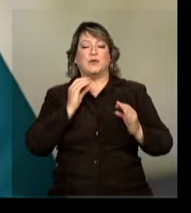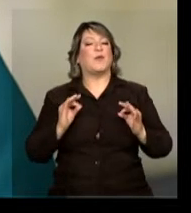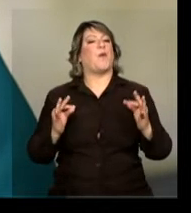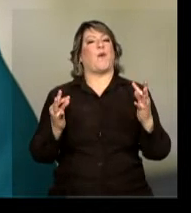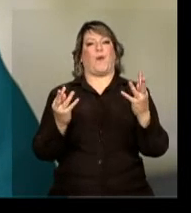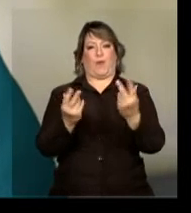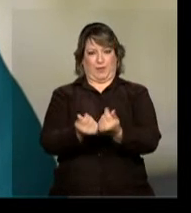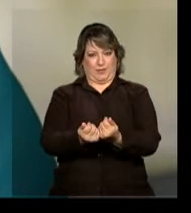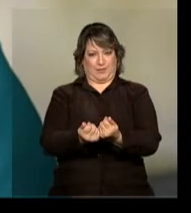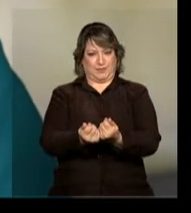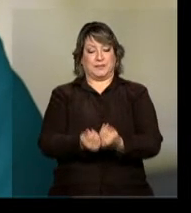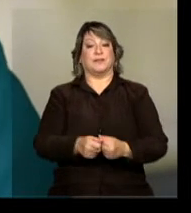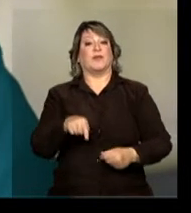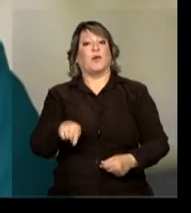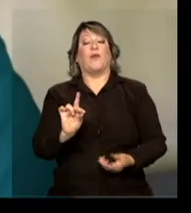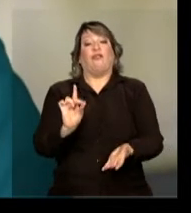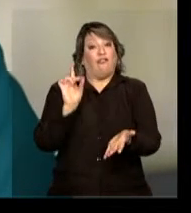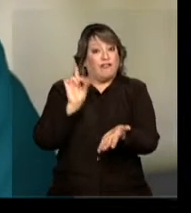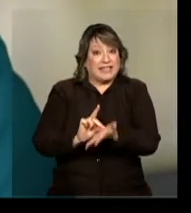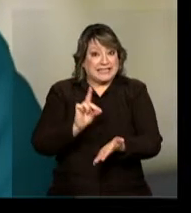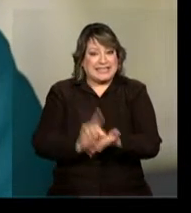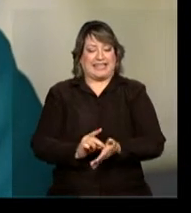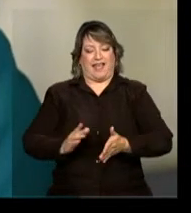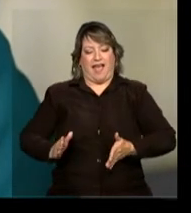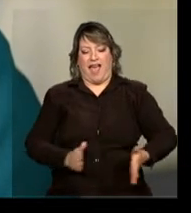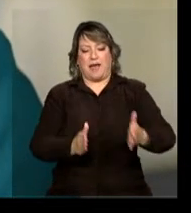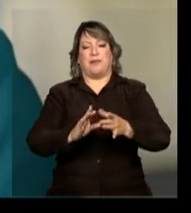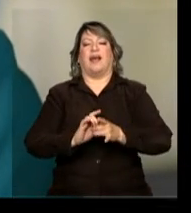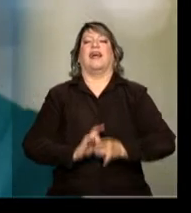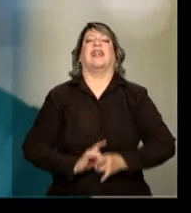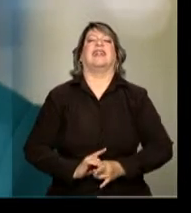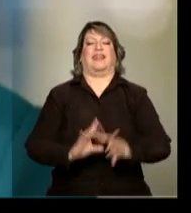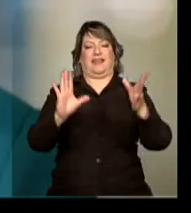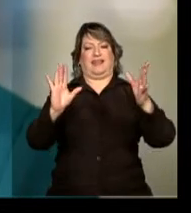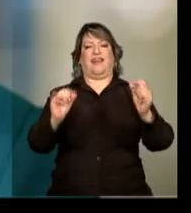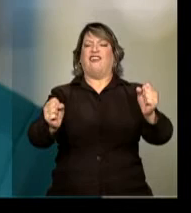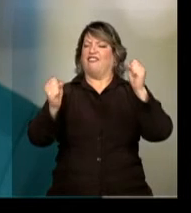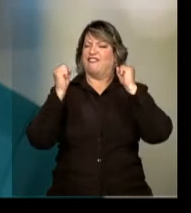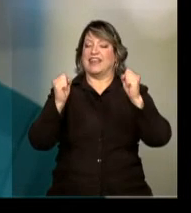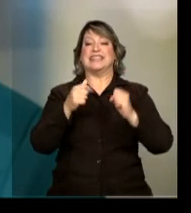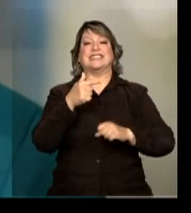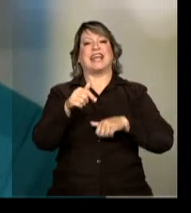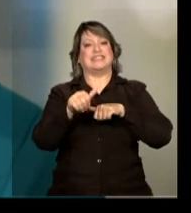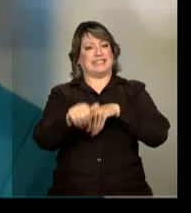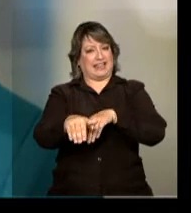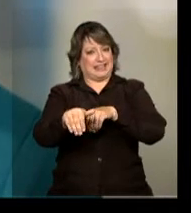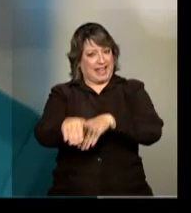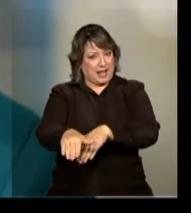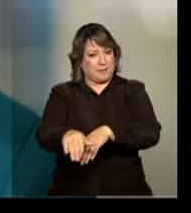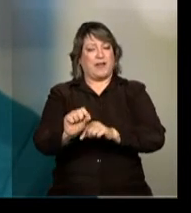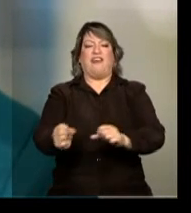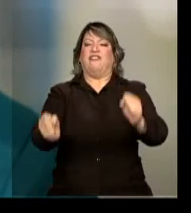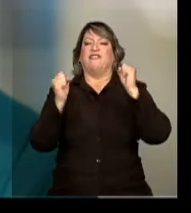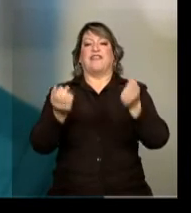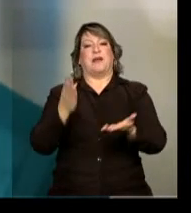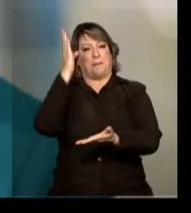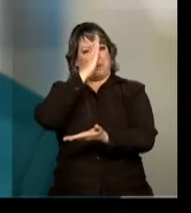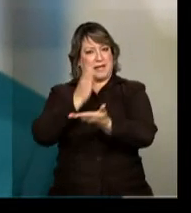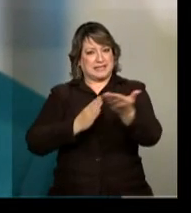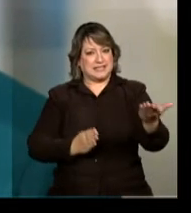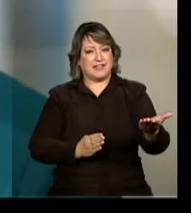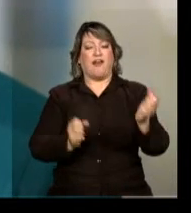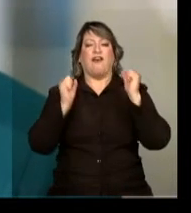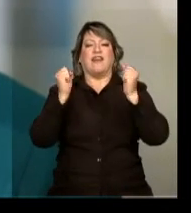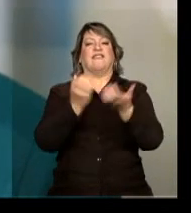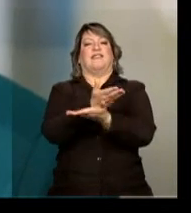todos o verdadeiro caminho da independência viva o sete de setembro viva o brasil viva